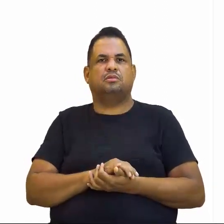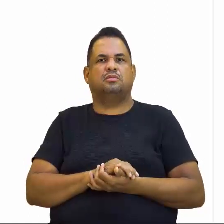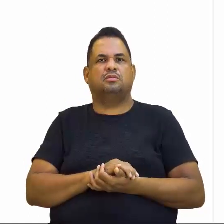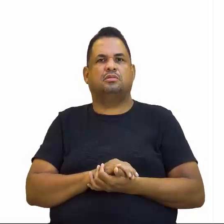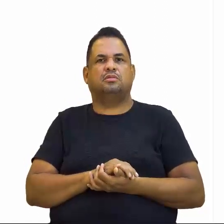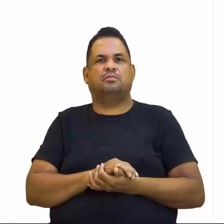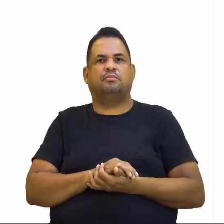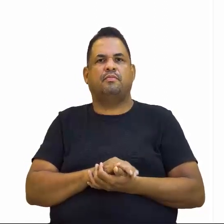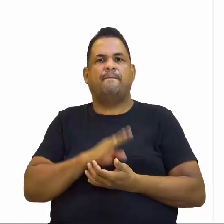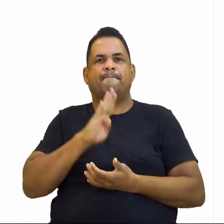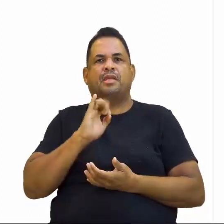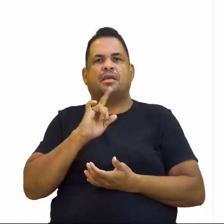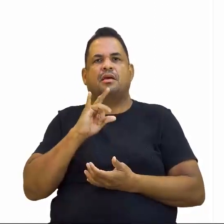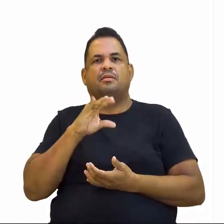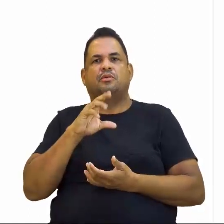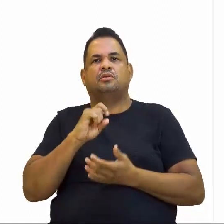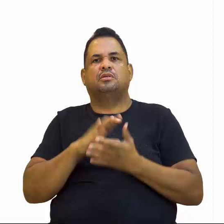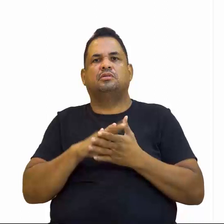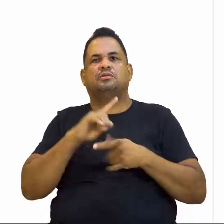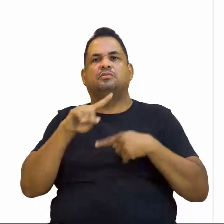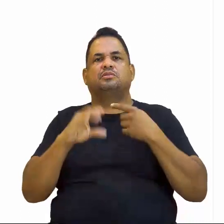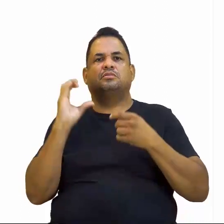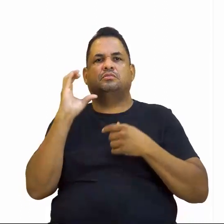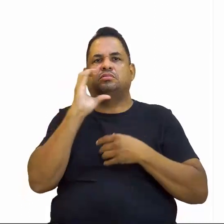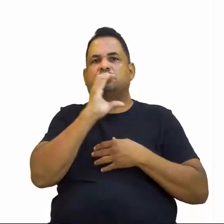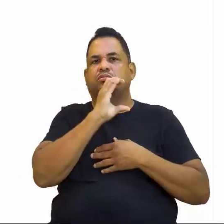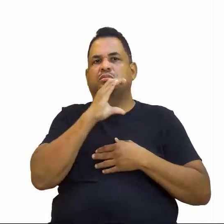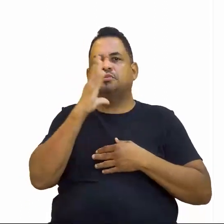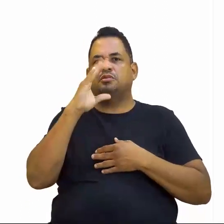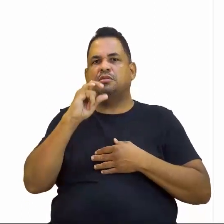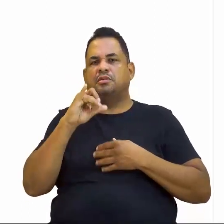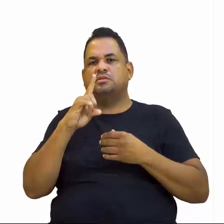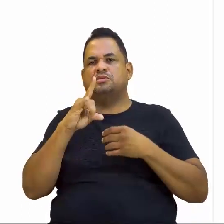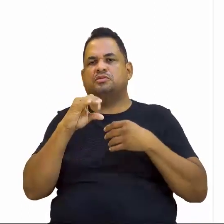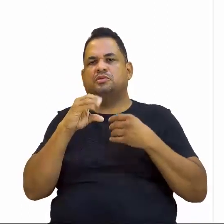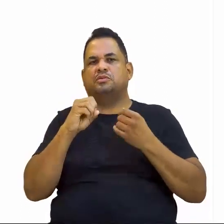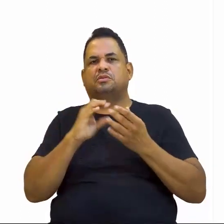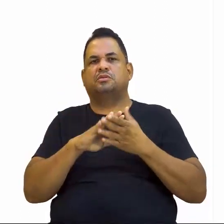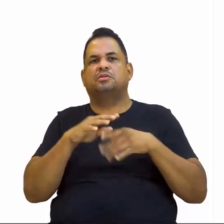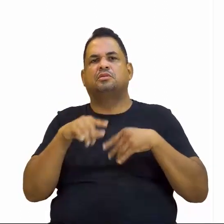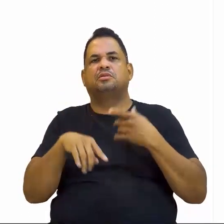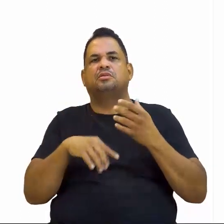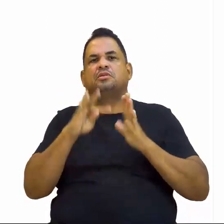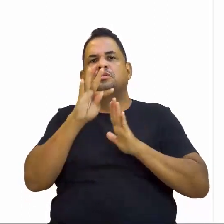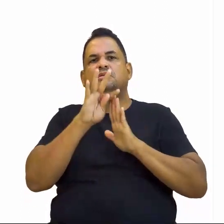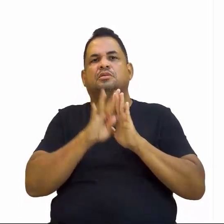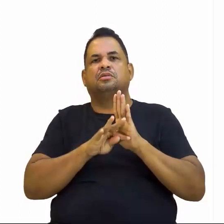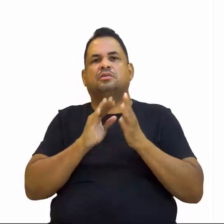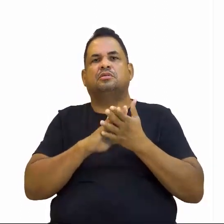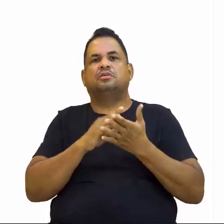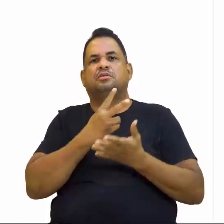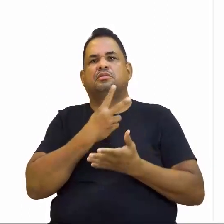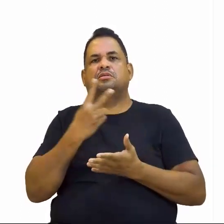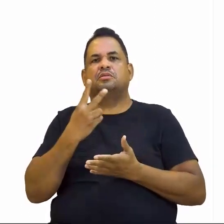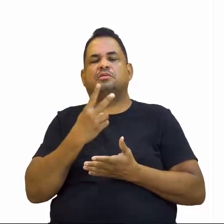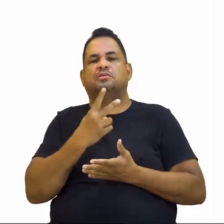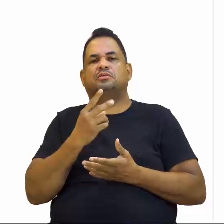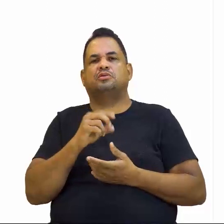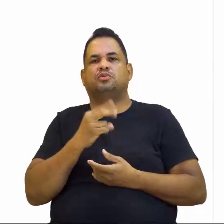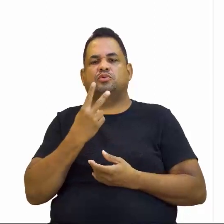bicarbonato, aqueceram e transformaram em carbonato de sódio. No texto foram citados vários